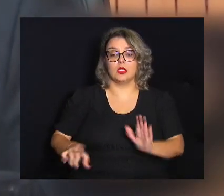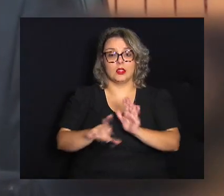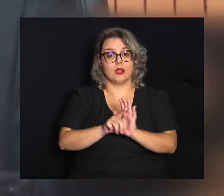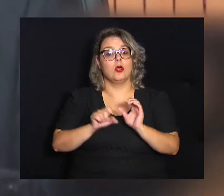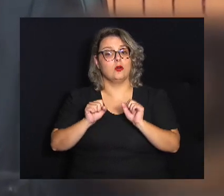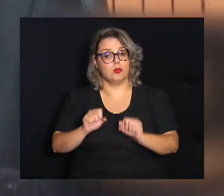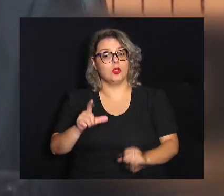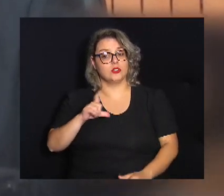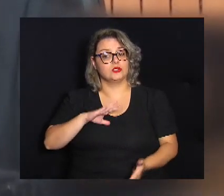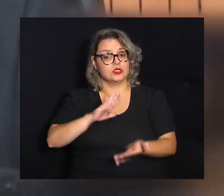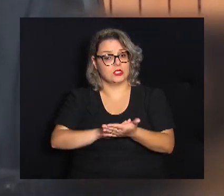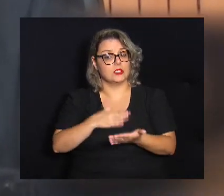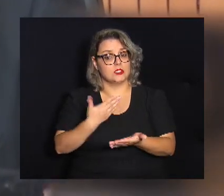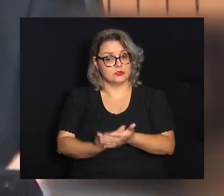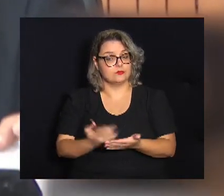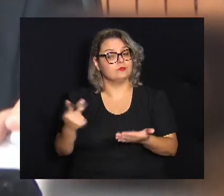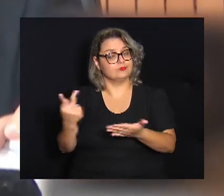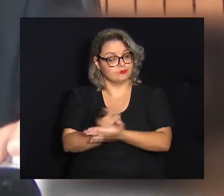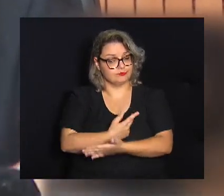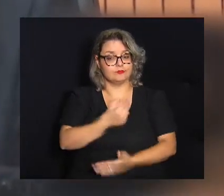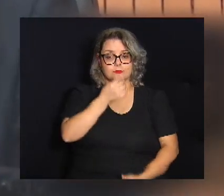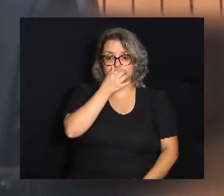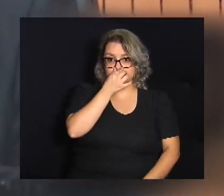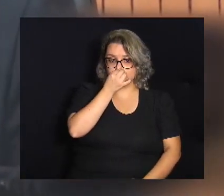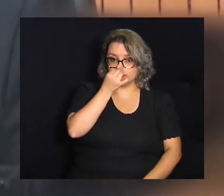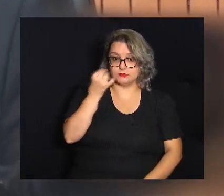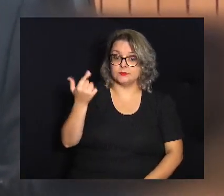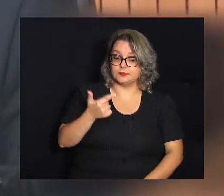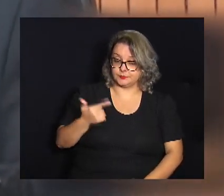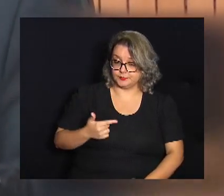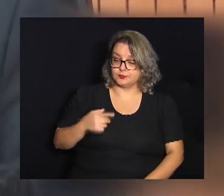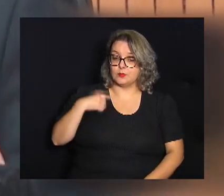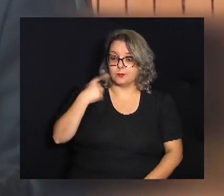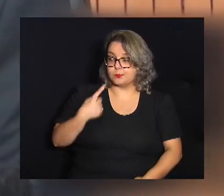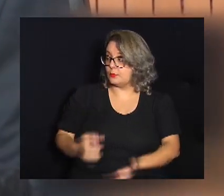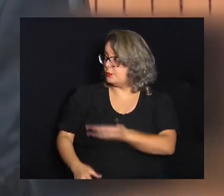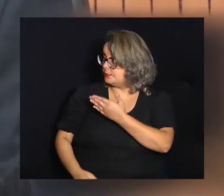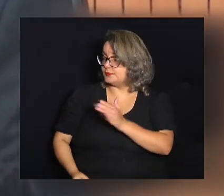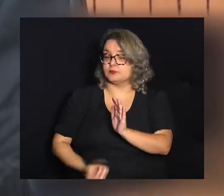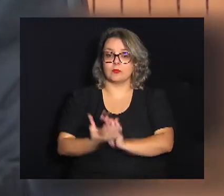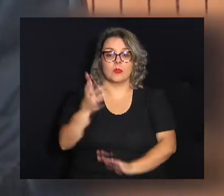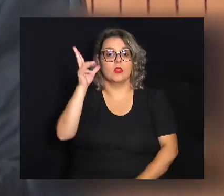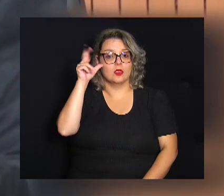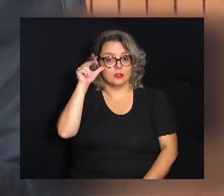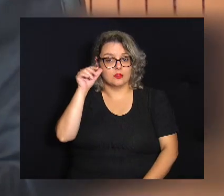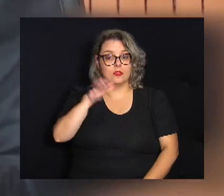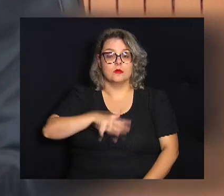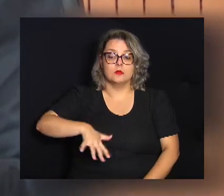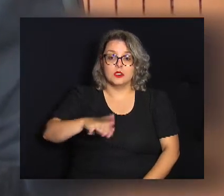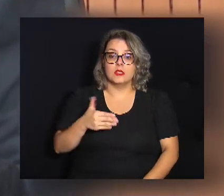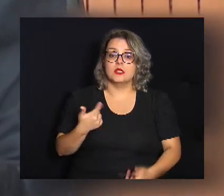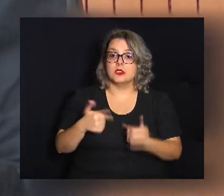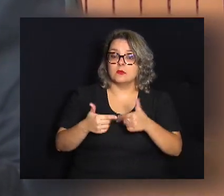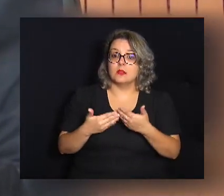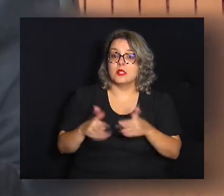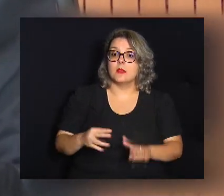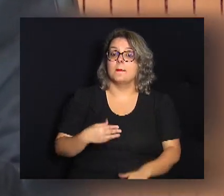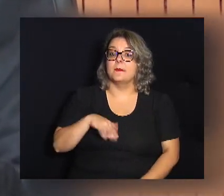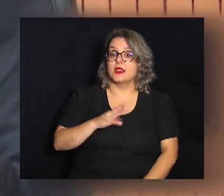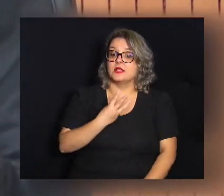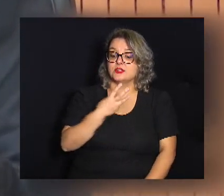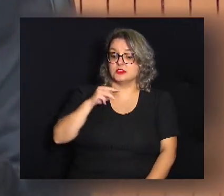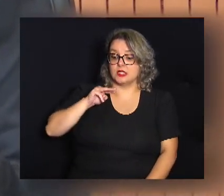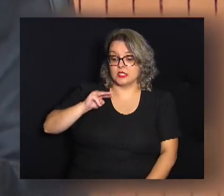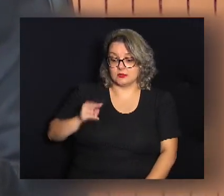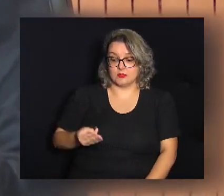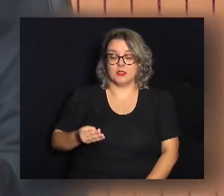a interpretações equivocadas. Segundo ele, a criação de cavalos é um mercado que emprega mais de 3 milhões de